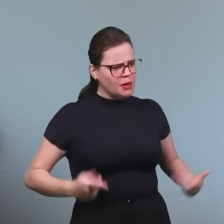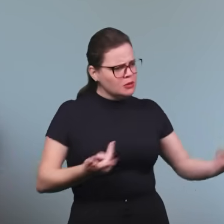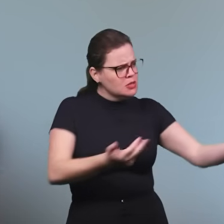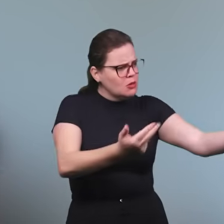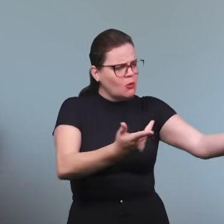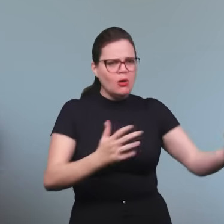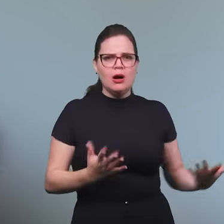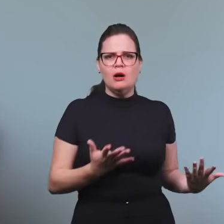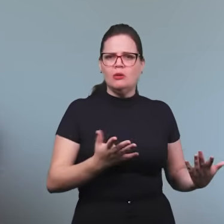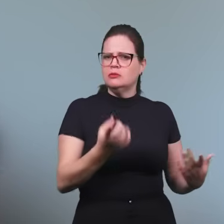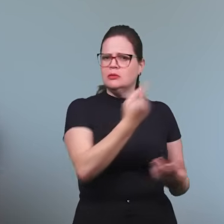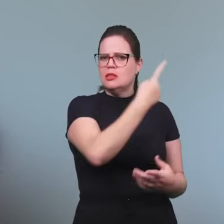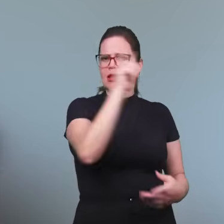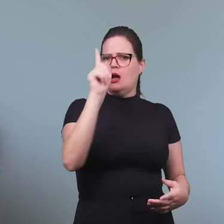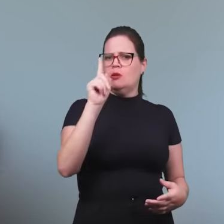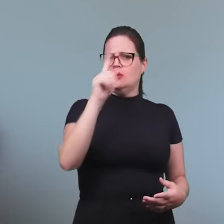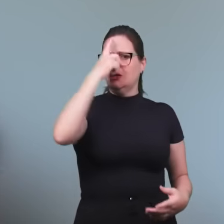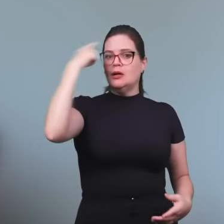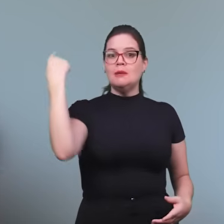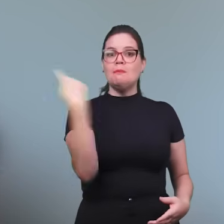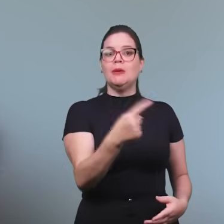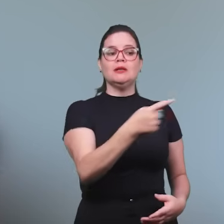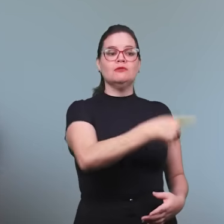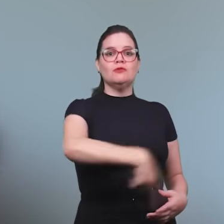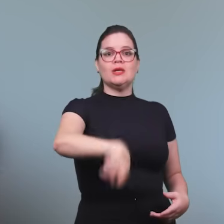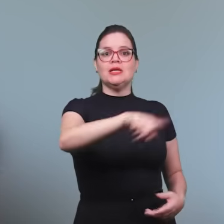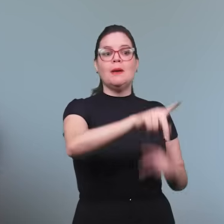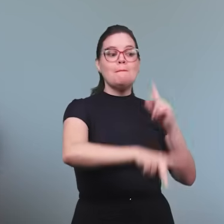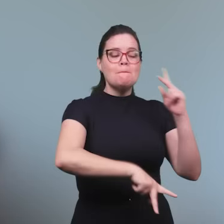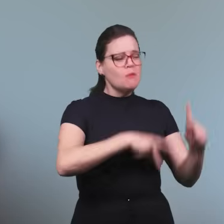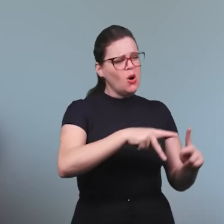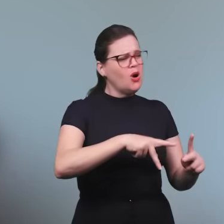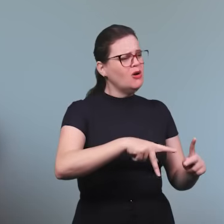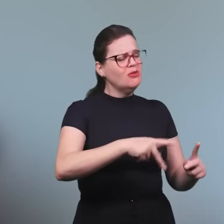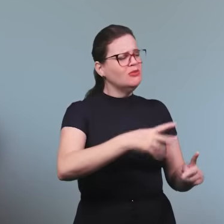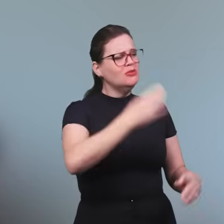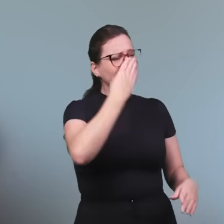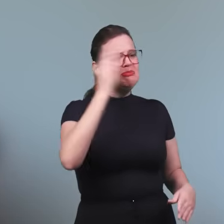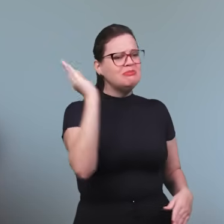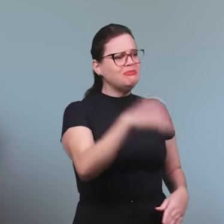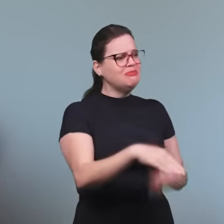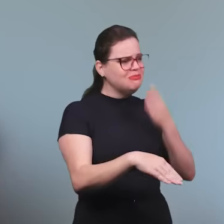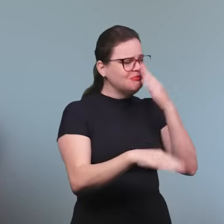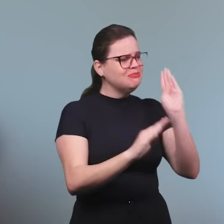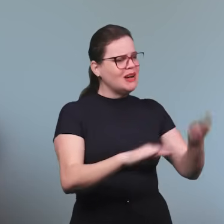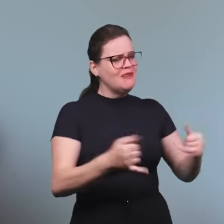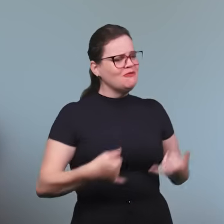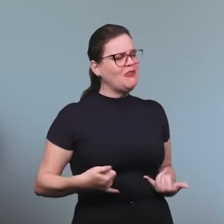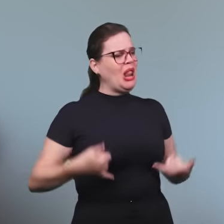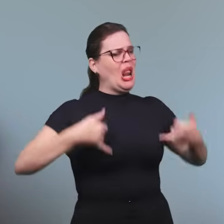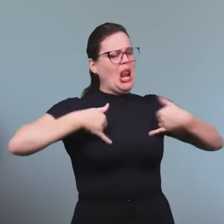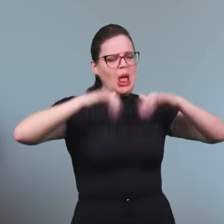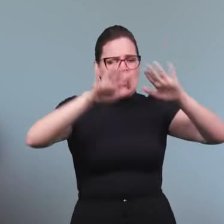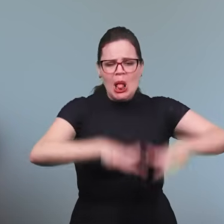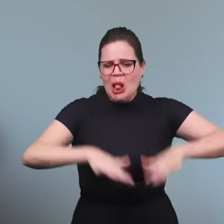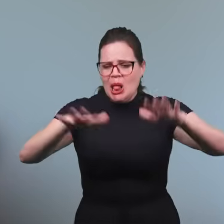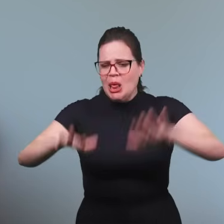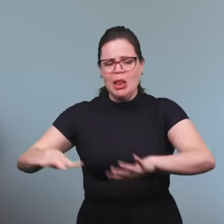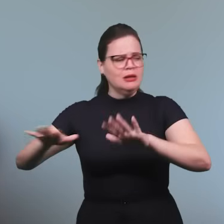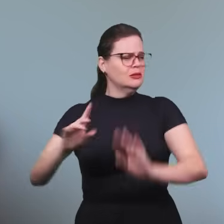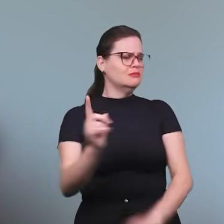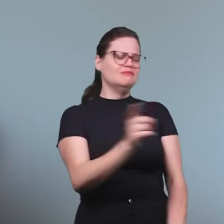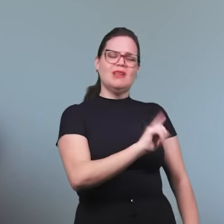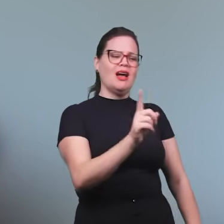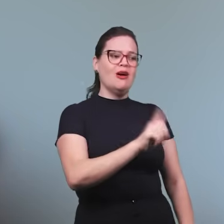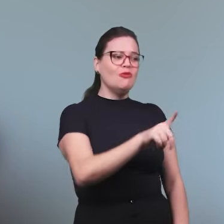como vós. Em seguida, eles ordenam que o povo se converta dessas vaidades, dessas coisas do